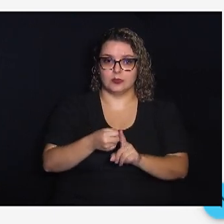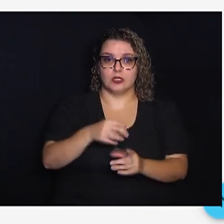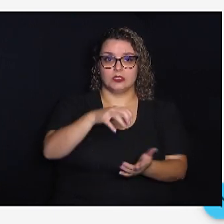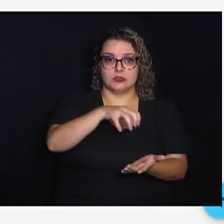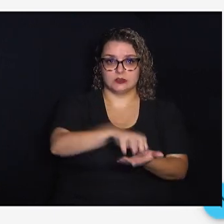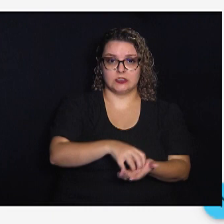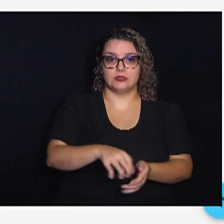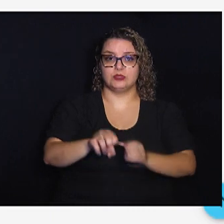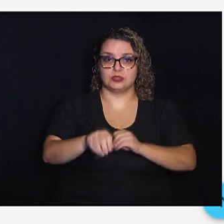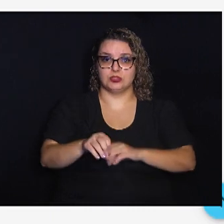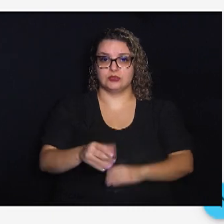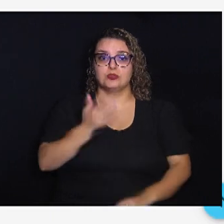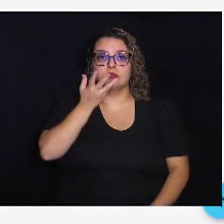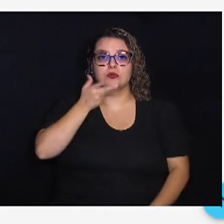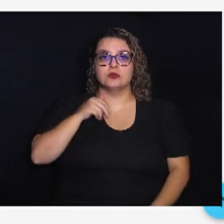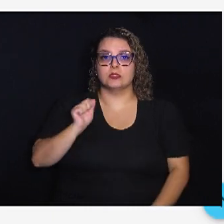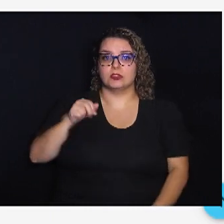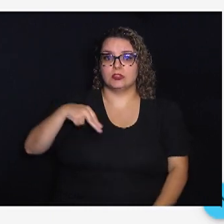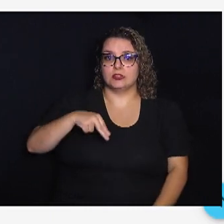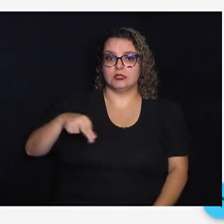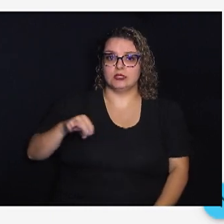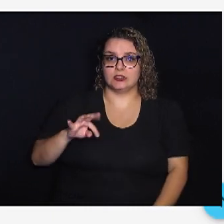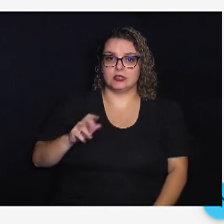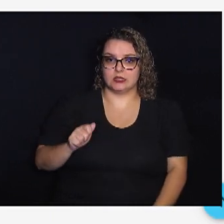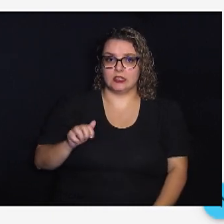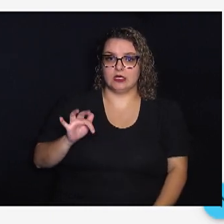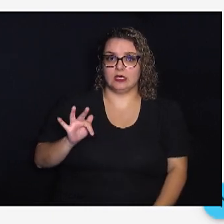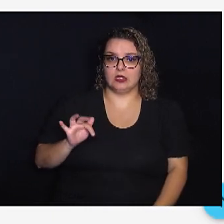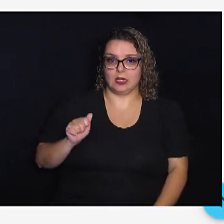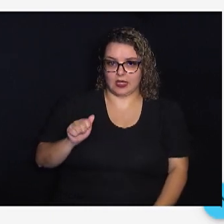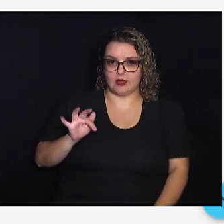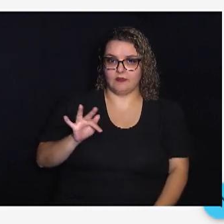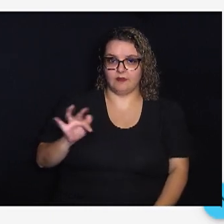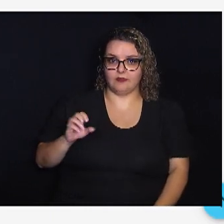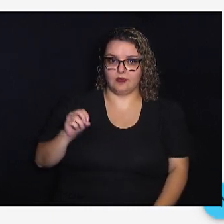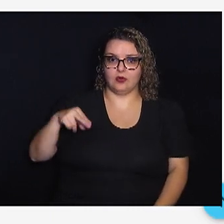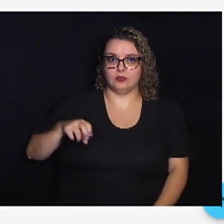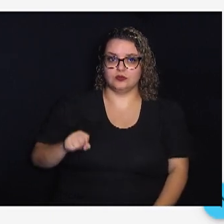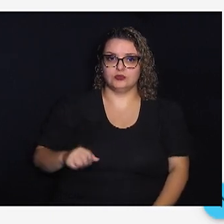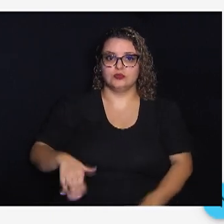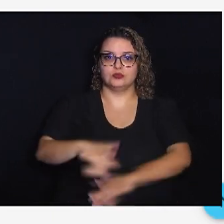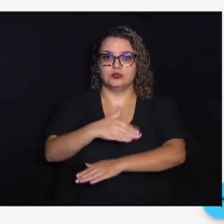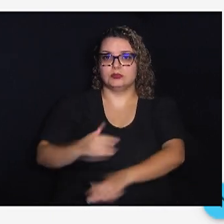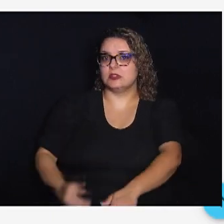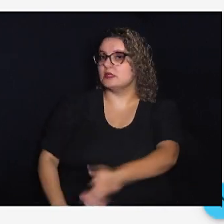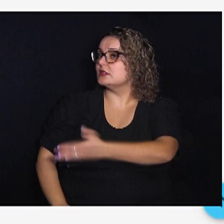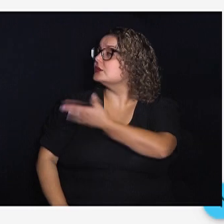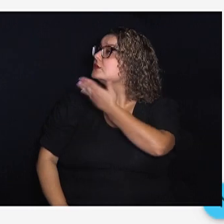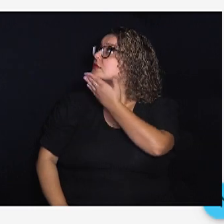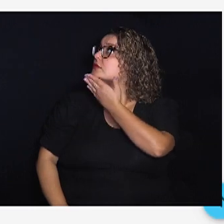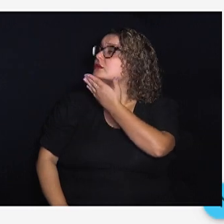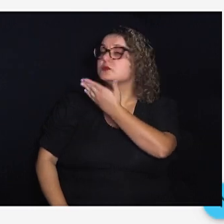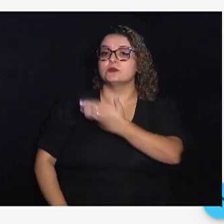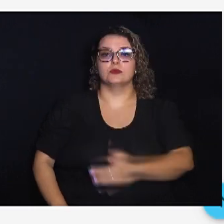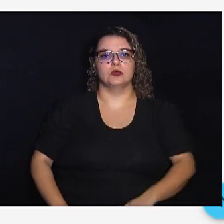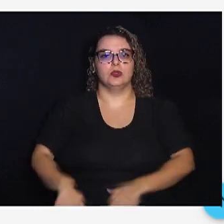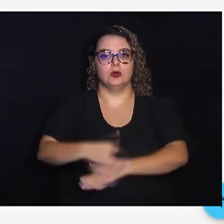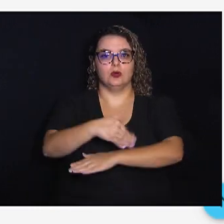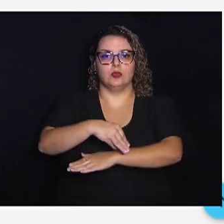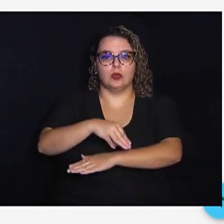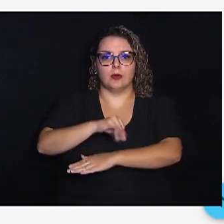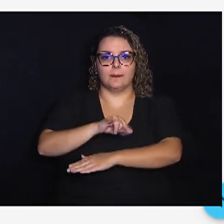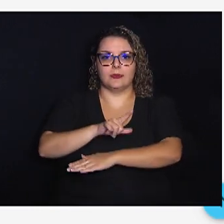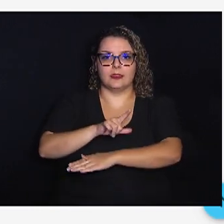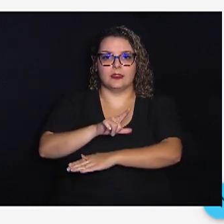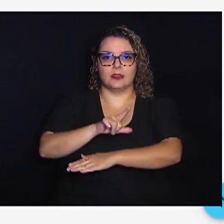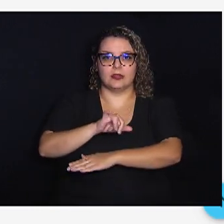Educação Infantil Anita Afonso Ferreira, lá na Rua Manuel Militão de Melo, número 31, no Jardim São José II,